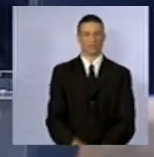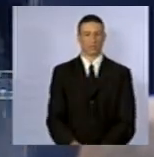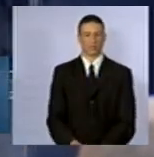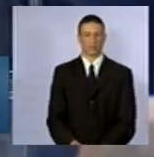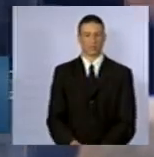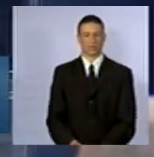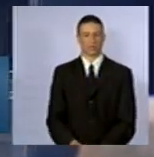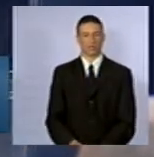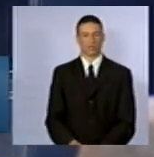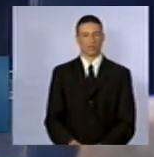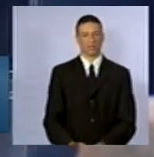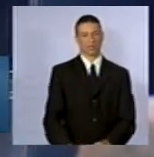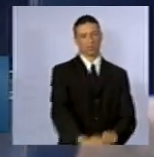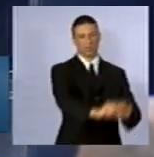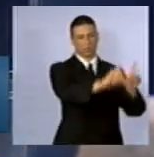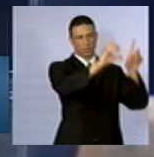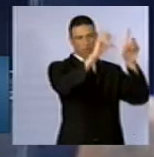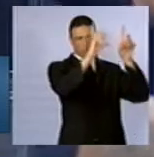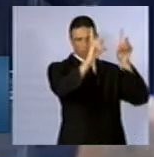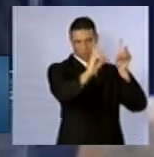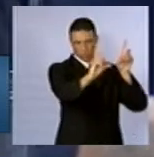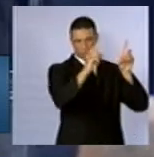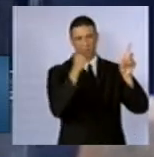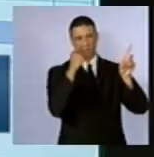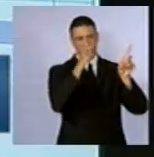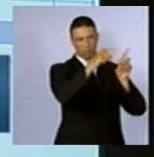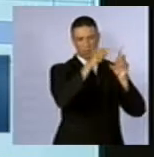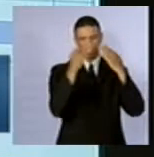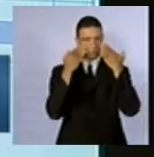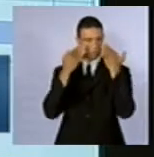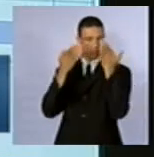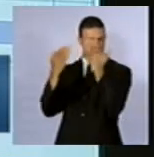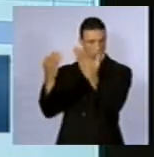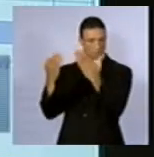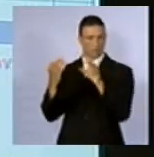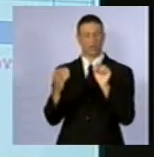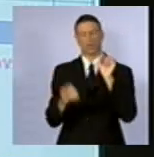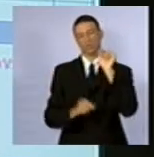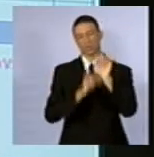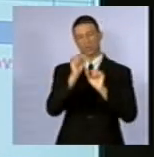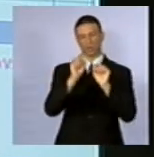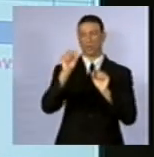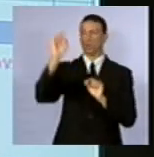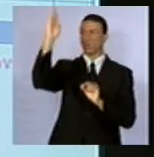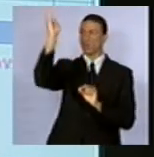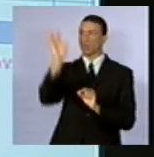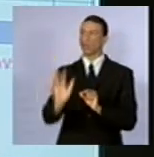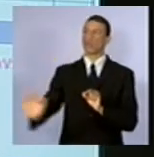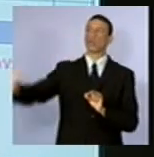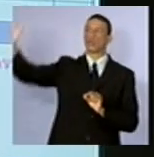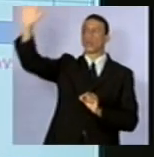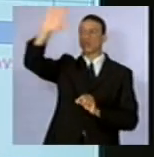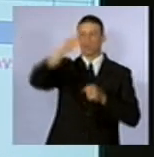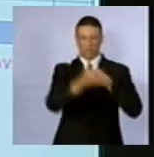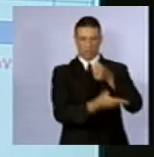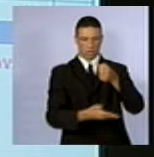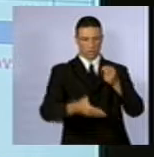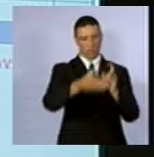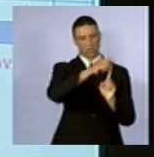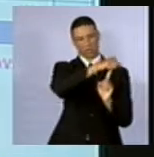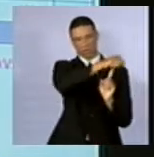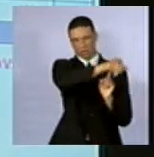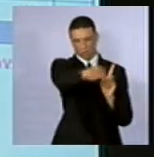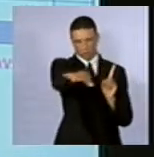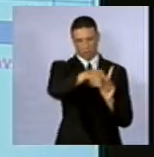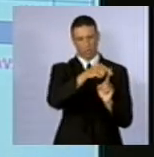esta outra transparência mostra o que é a rede básica nacional que é o sistema de transmissão